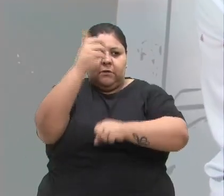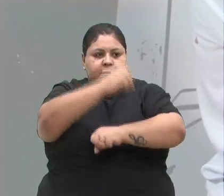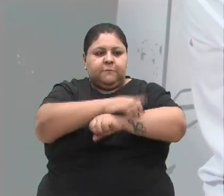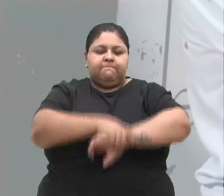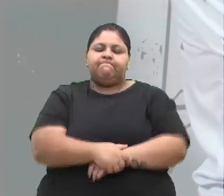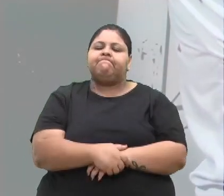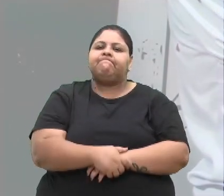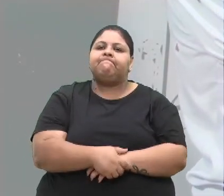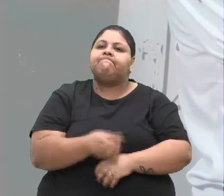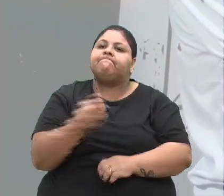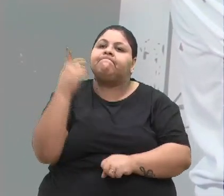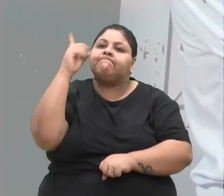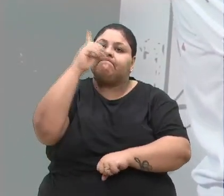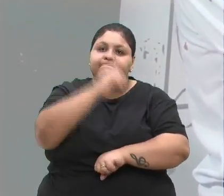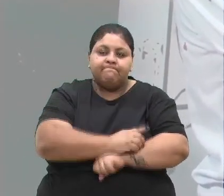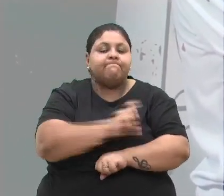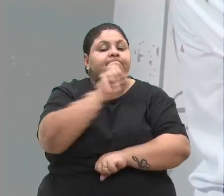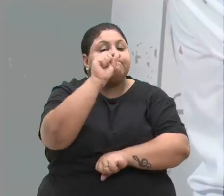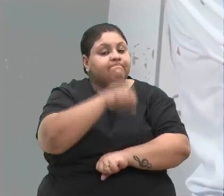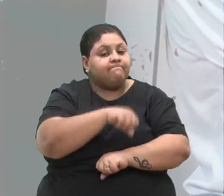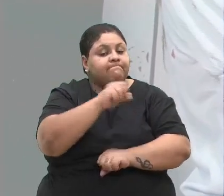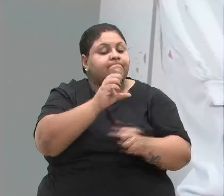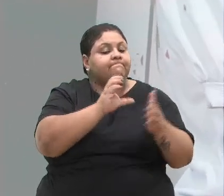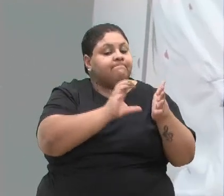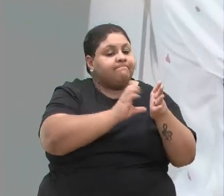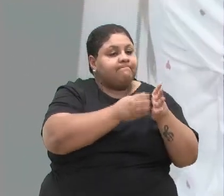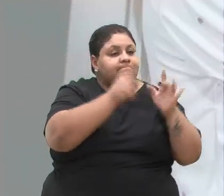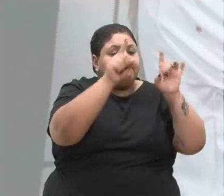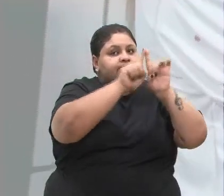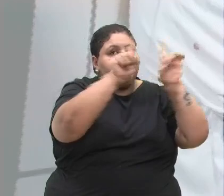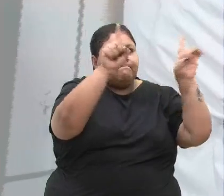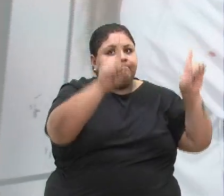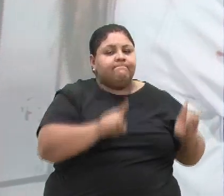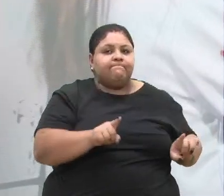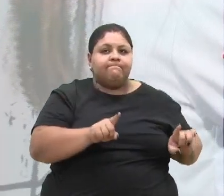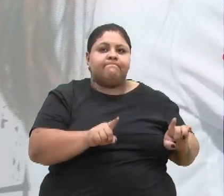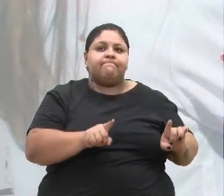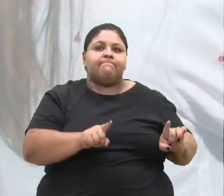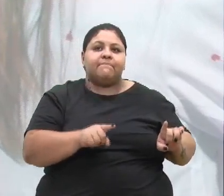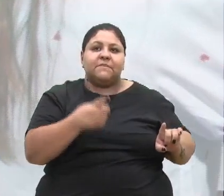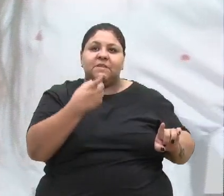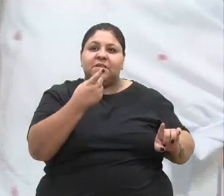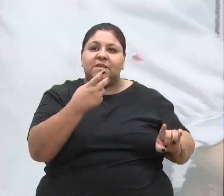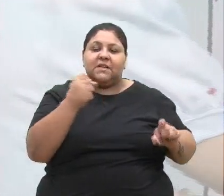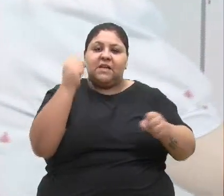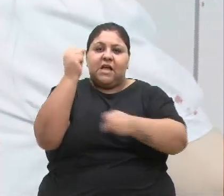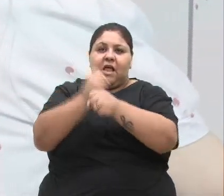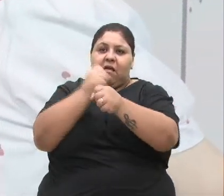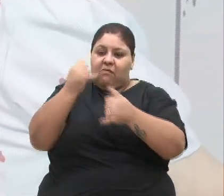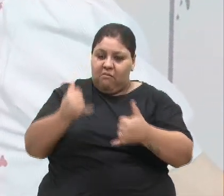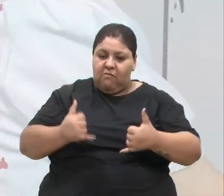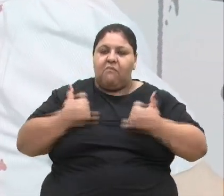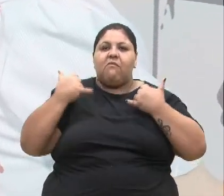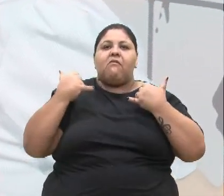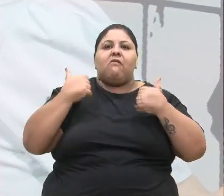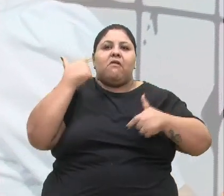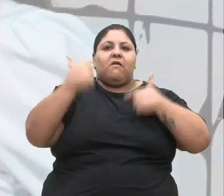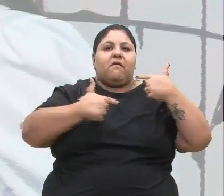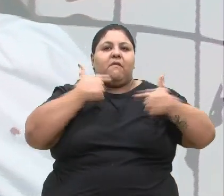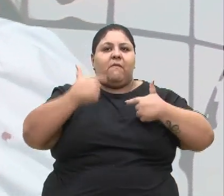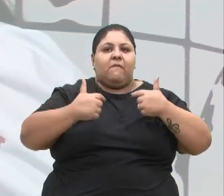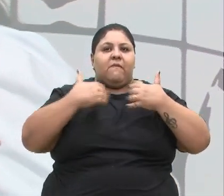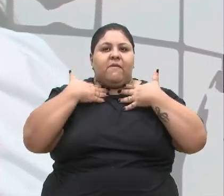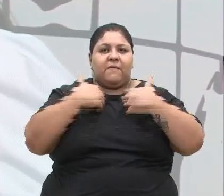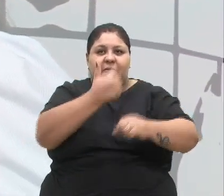Bom dia a todos. Sim, sou servidor público há 12 anos, com muito orgulho. Minha lotação é na Secretaria do Meio Ambiente desde o